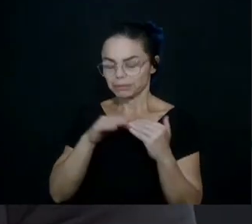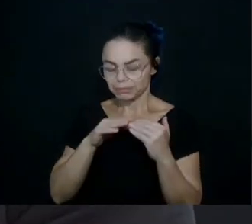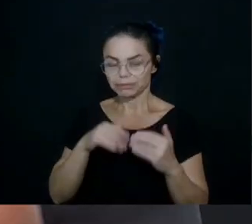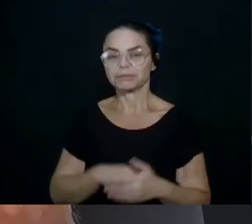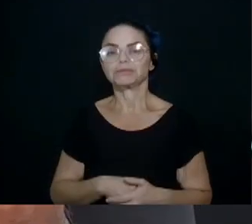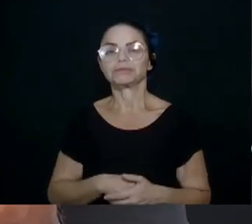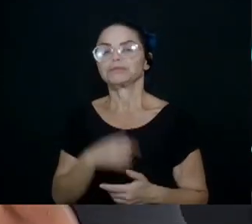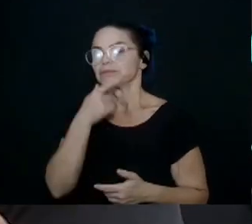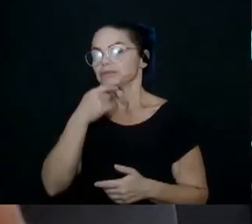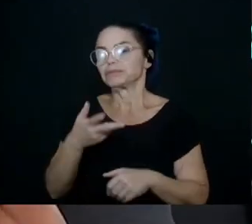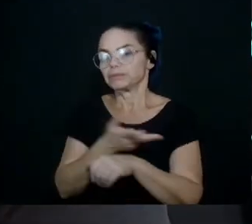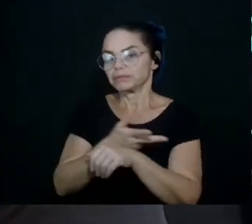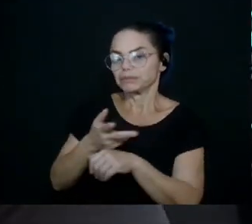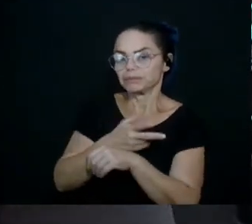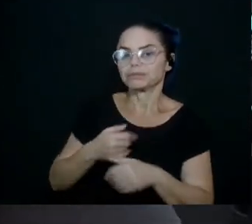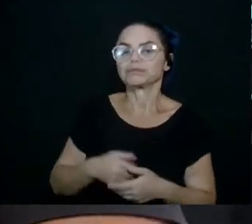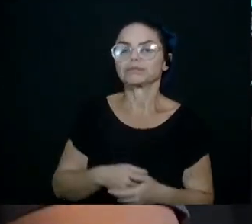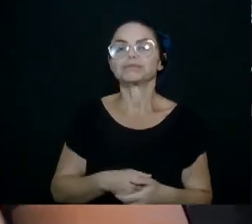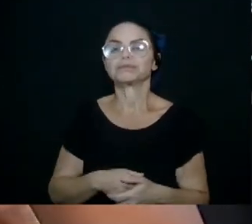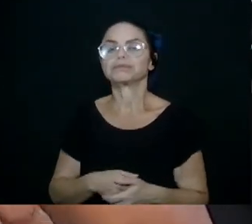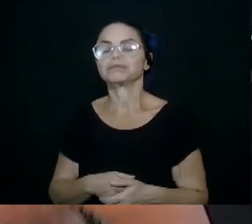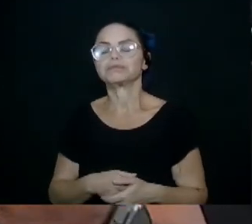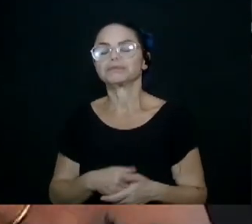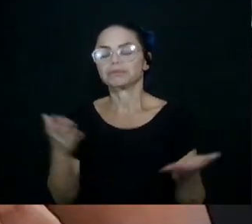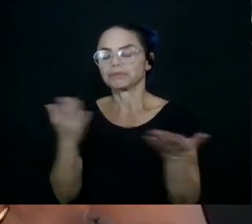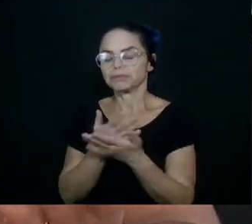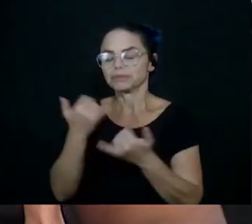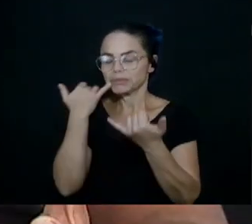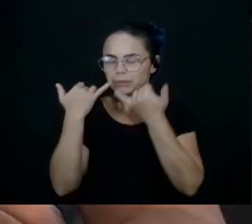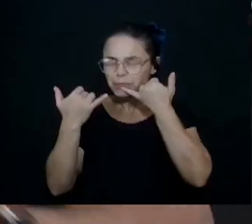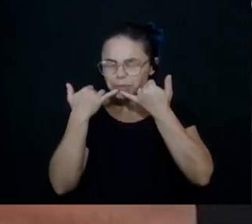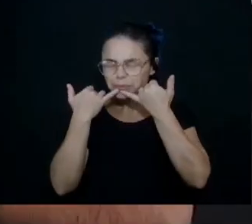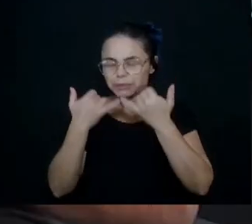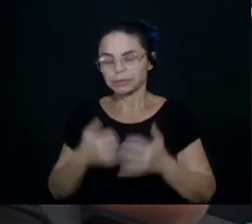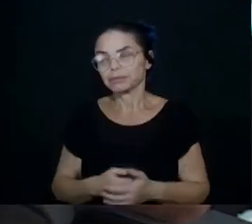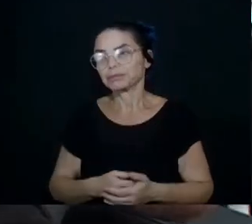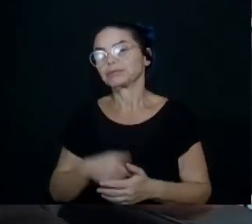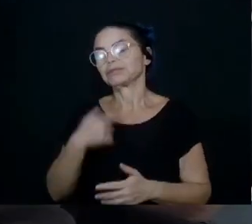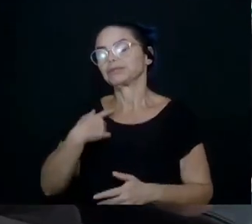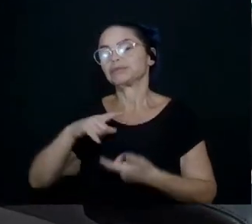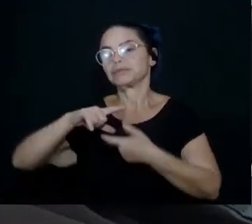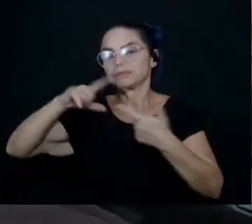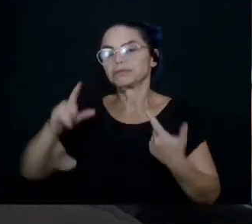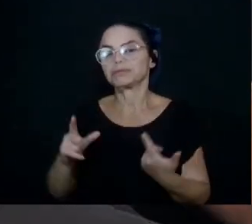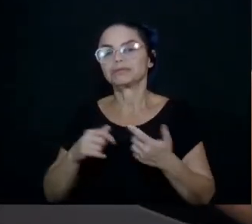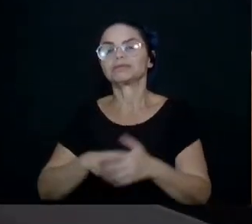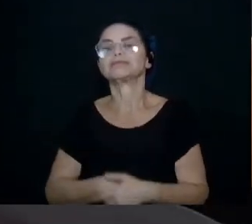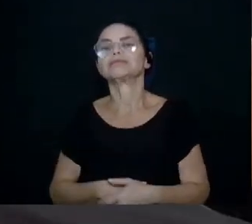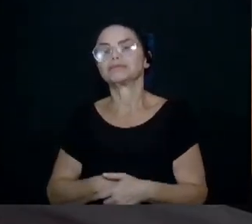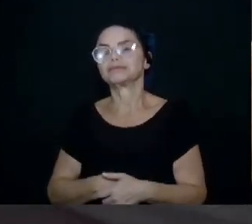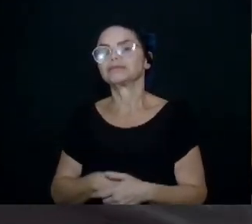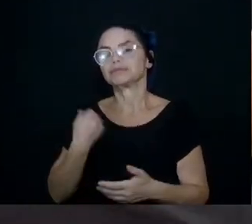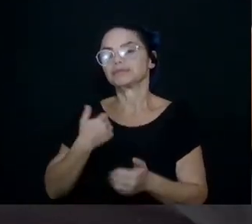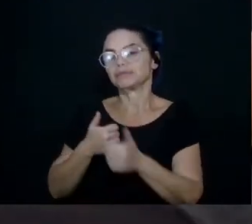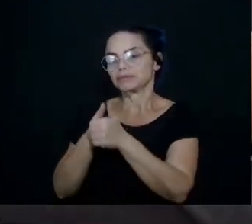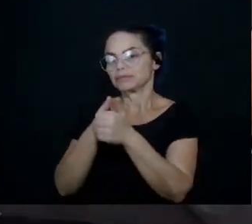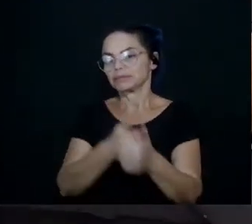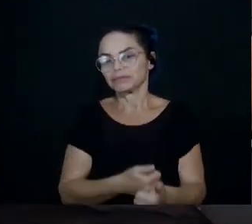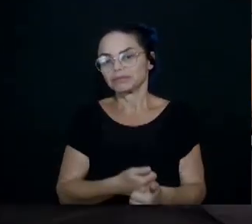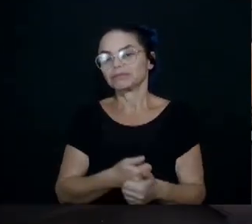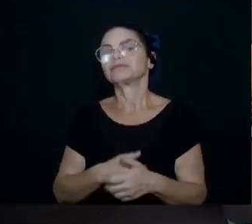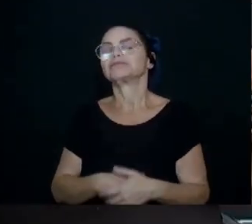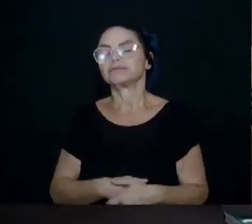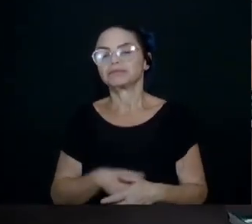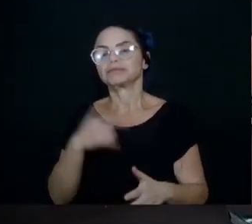buscando mais se atualizar, buscando outras tendências, outras modas, a gente já tem que acompanhar esse fluxo, né? Para onde